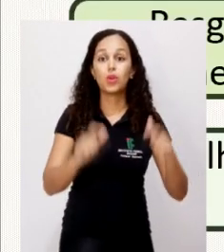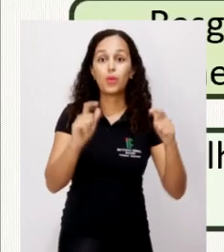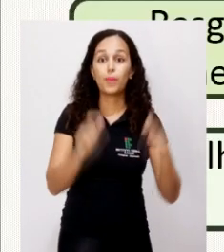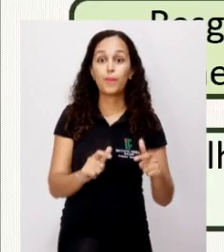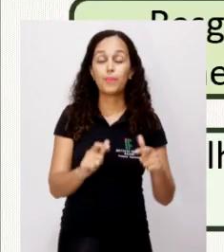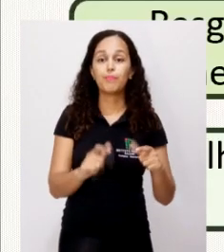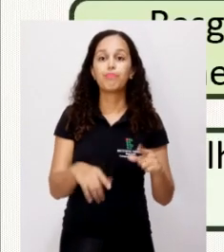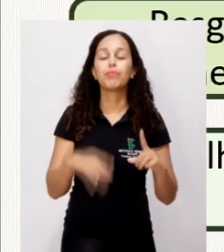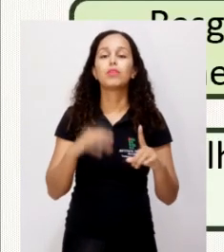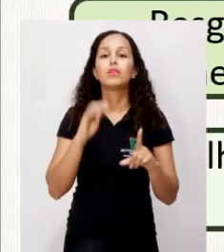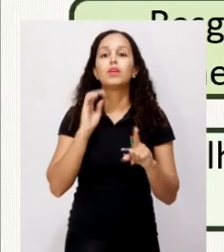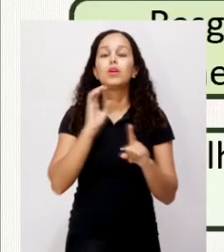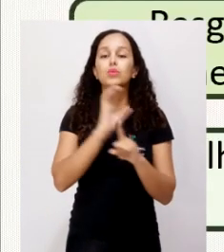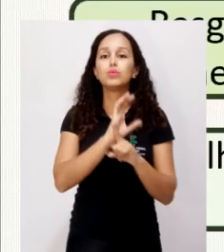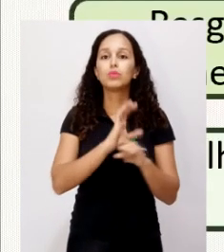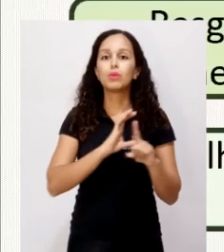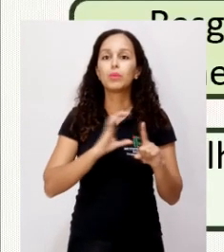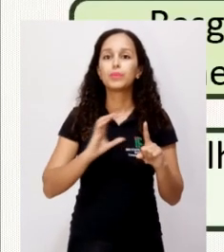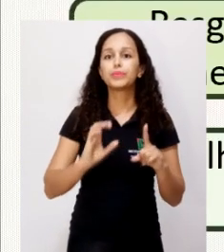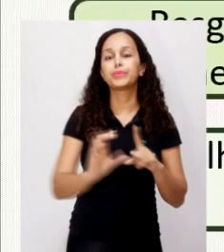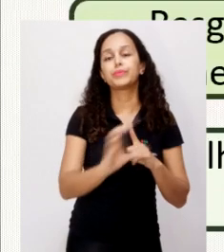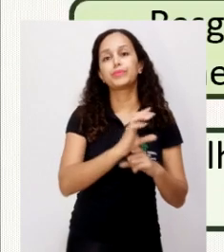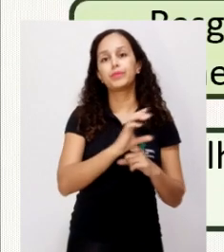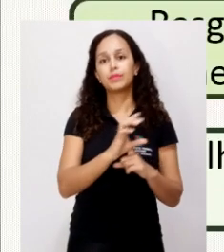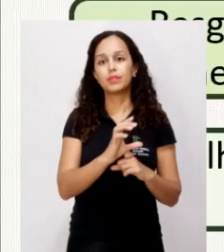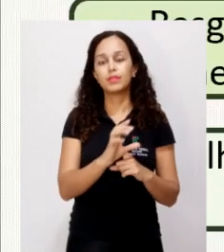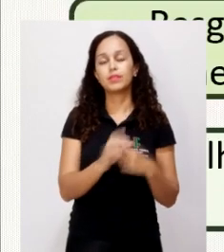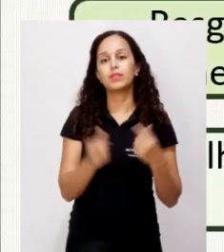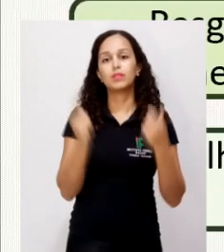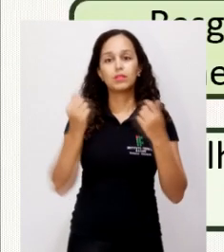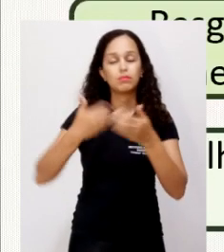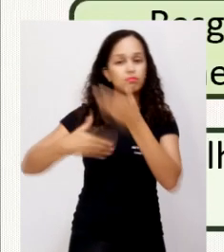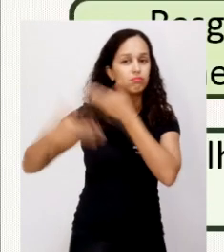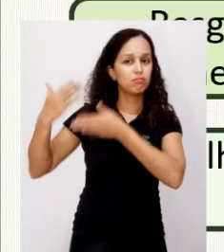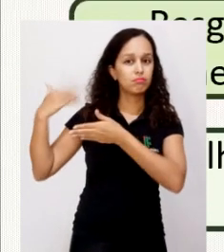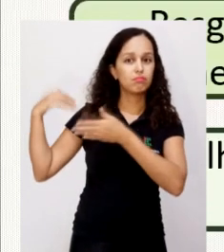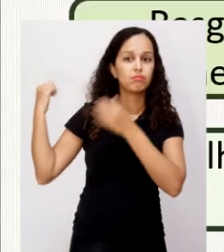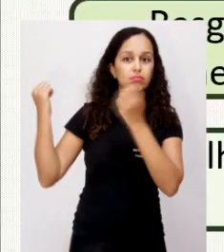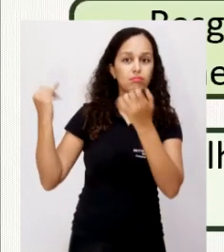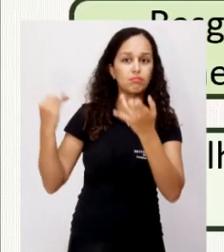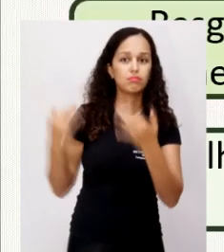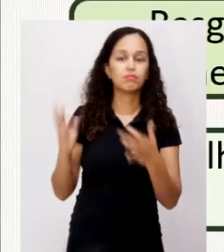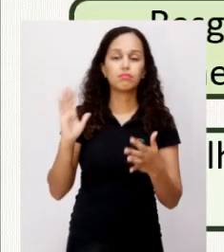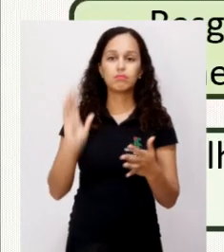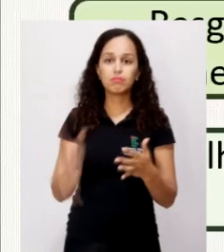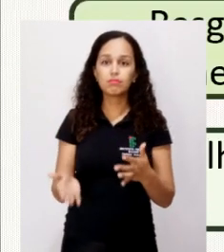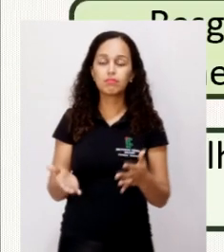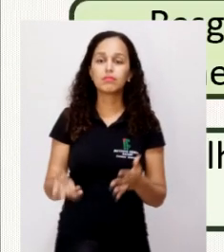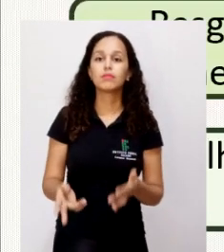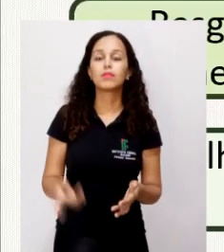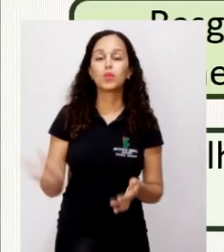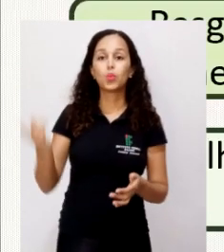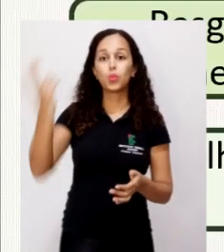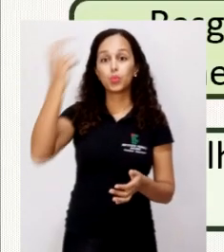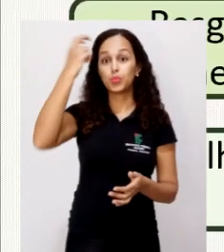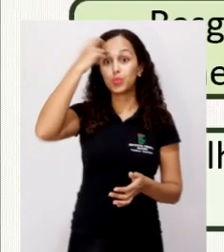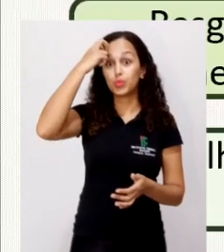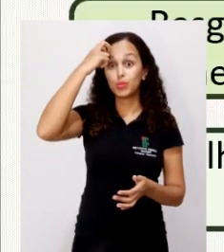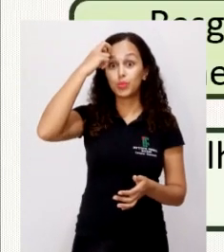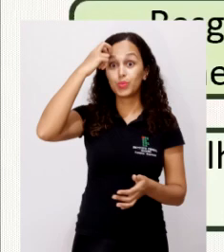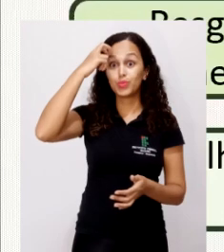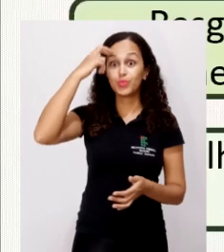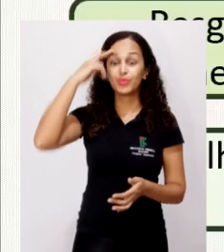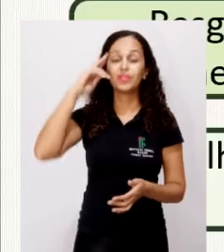alimentos de base comunitária, com resgate das práticas alimentares regionais, como eu falei anteriormente, né, resgatando a